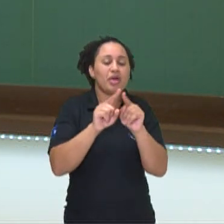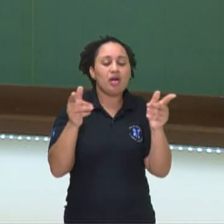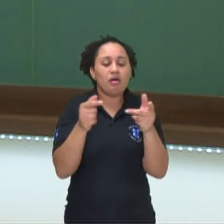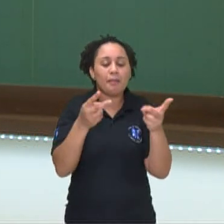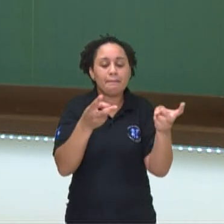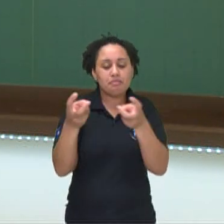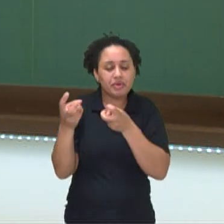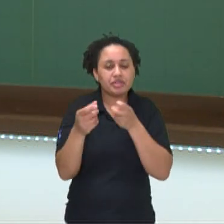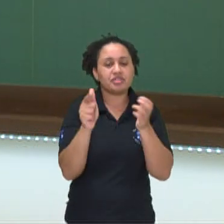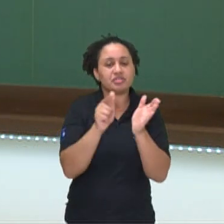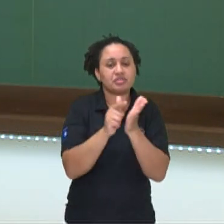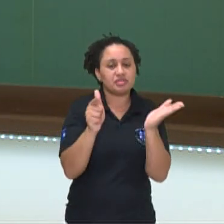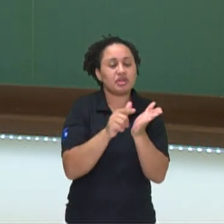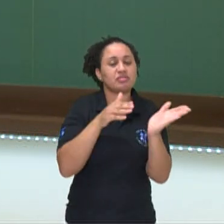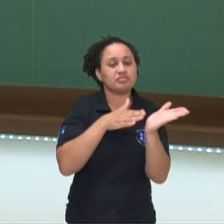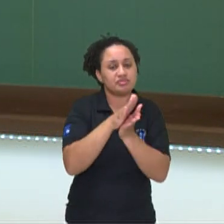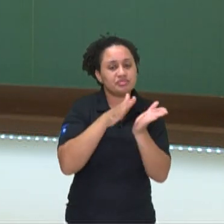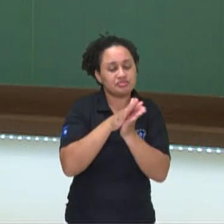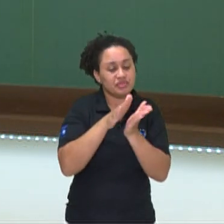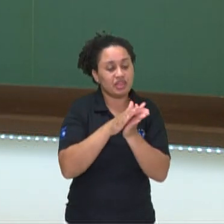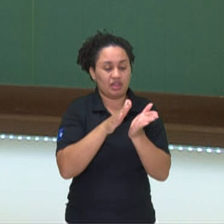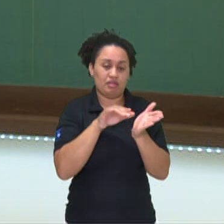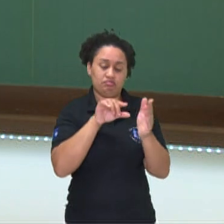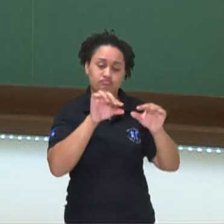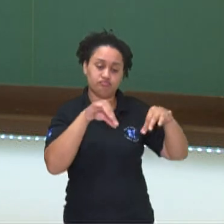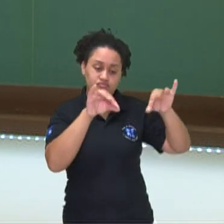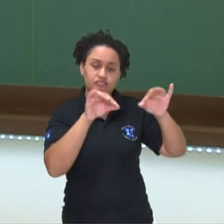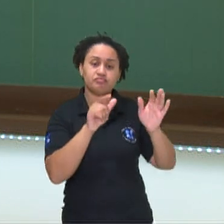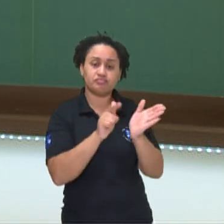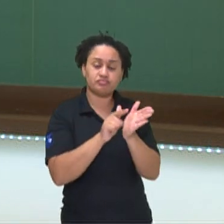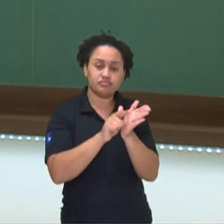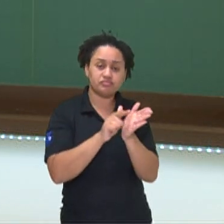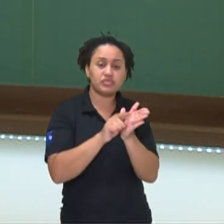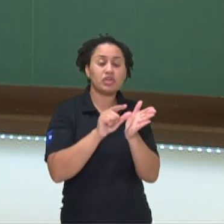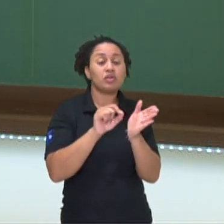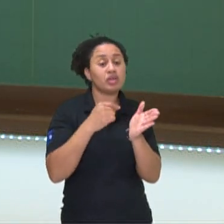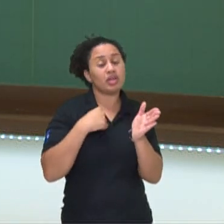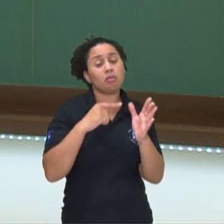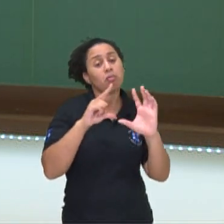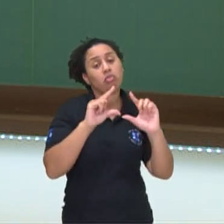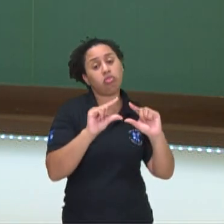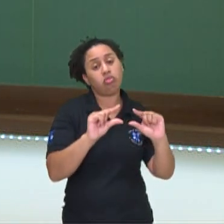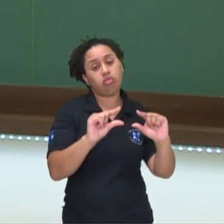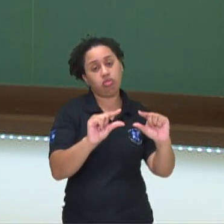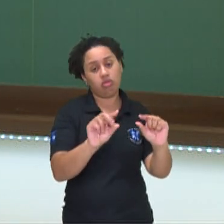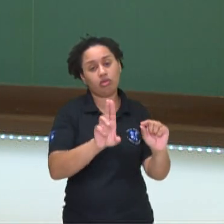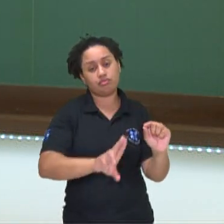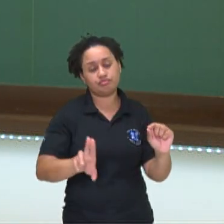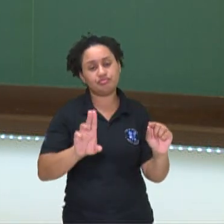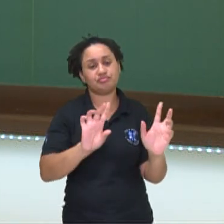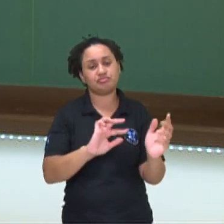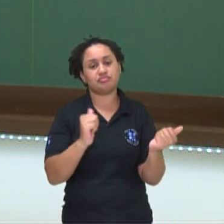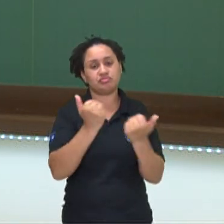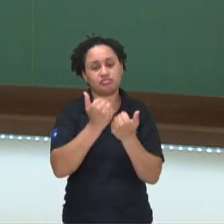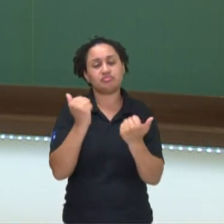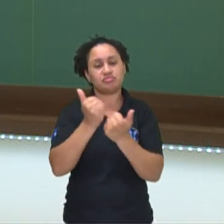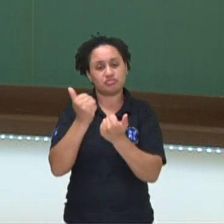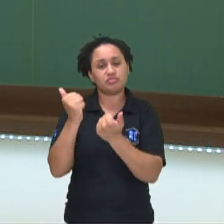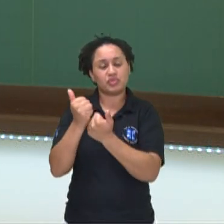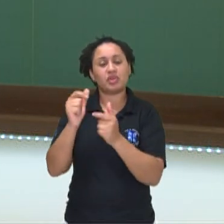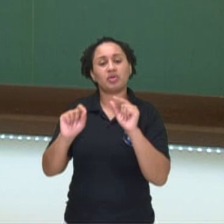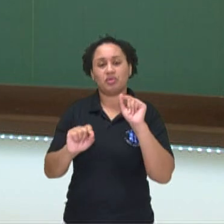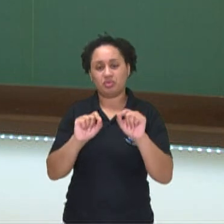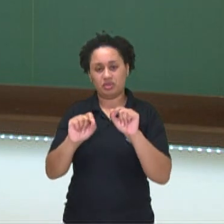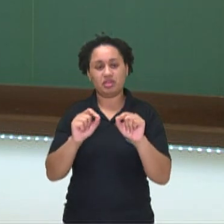jornal impresso, o meio físico jornal, ele vem caindo em desuso e ele vem sendo substituído gradativamente